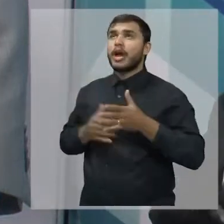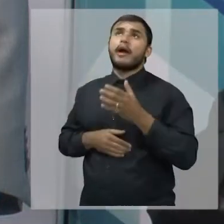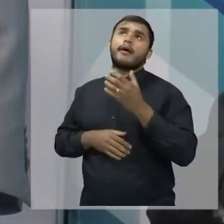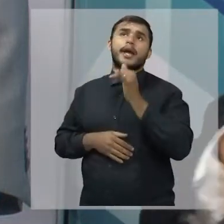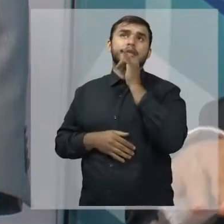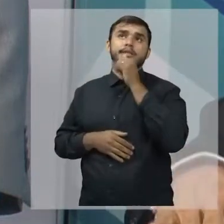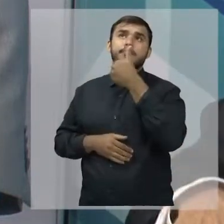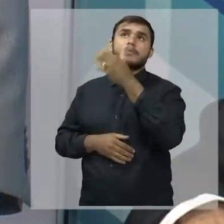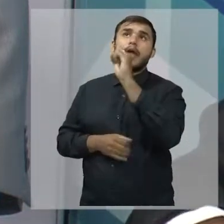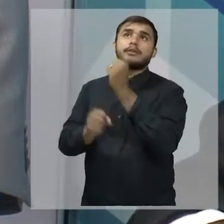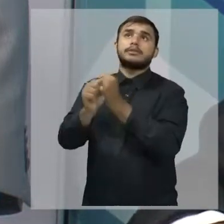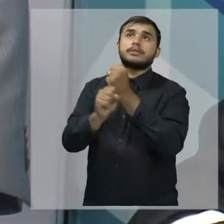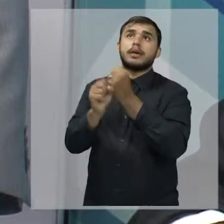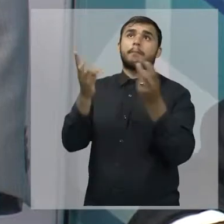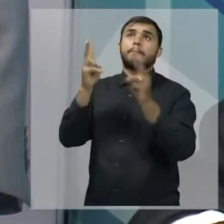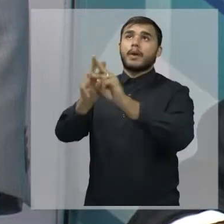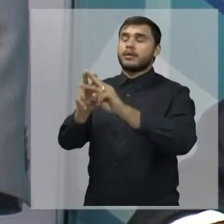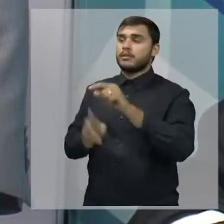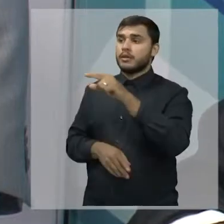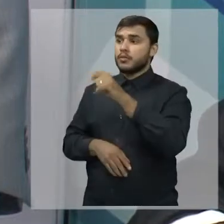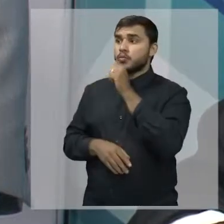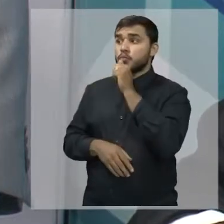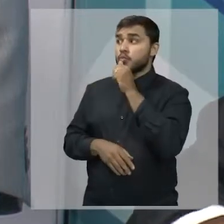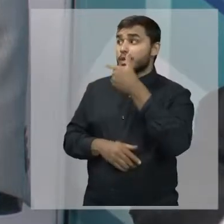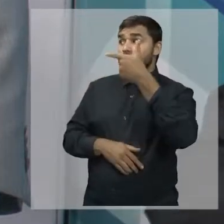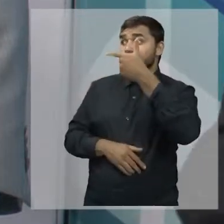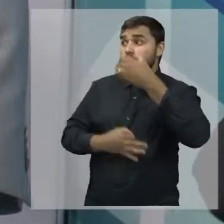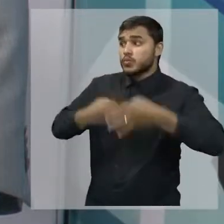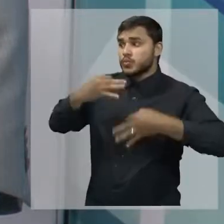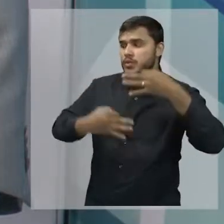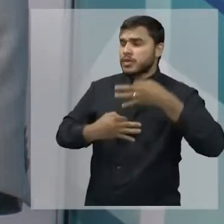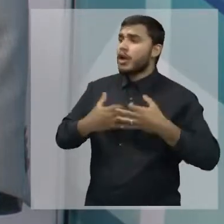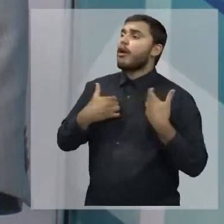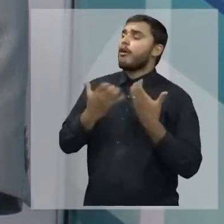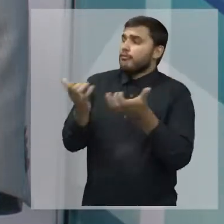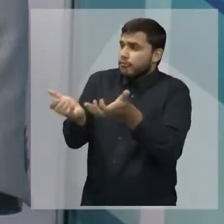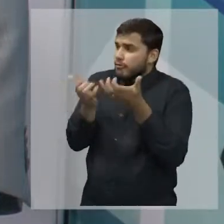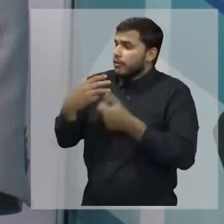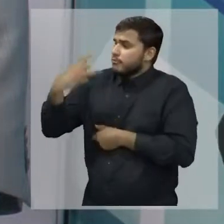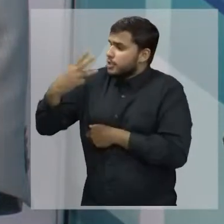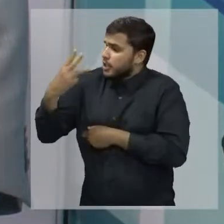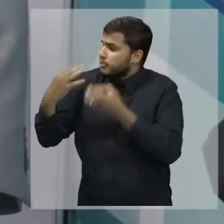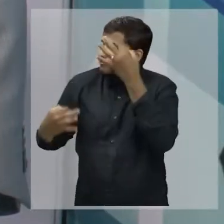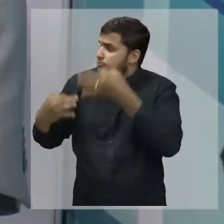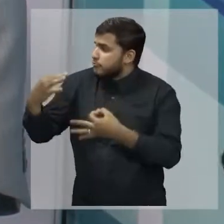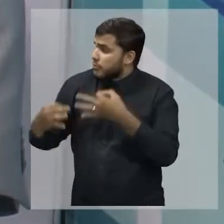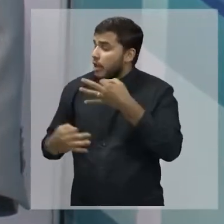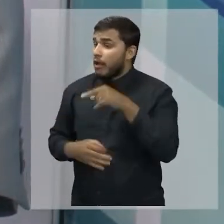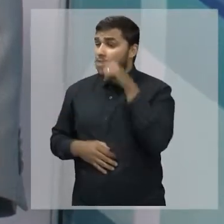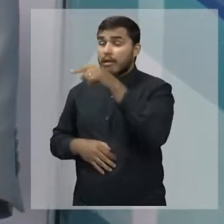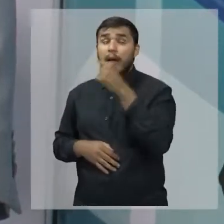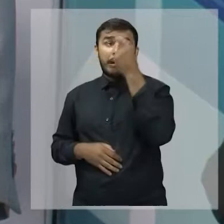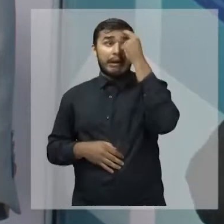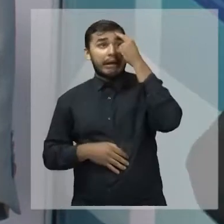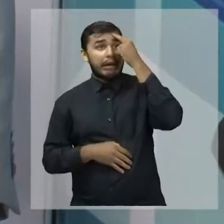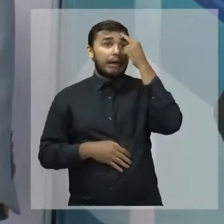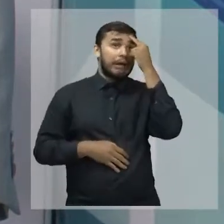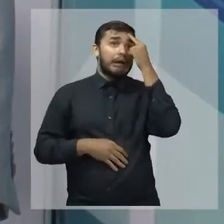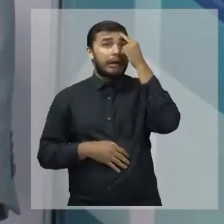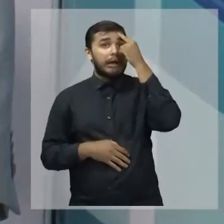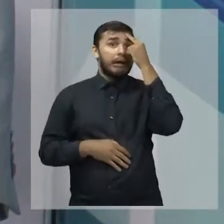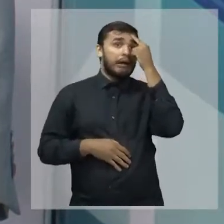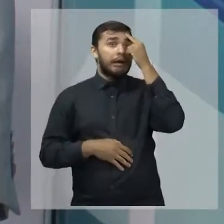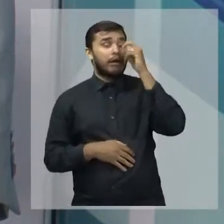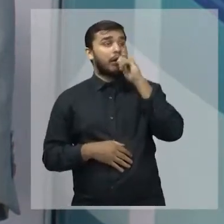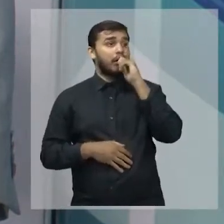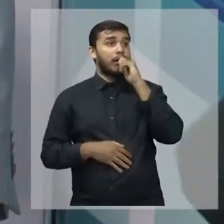ser condenado na segunda instância, significa que a autoria a prova de que você é o autor do crime foi